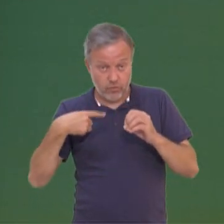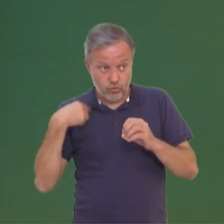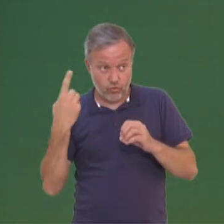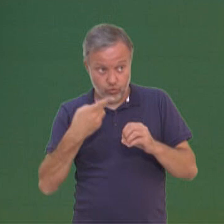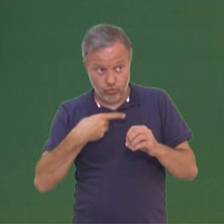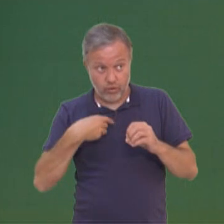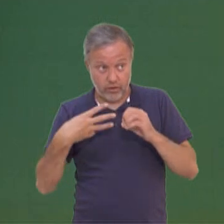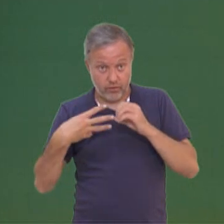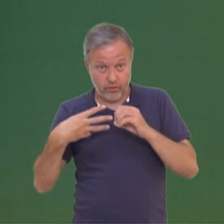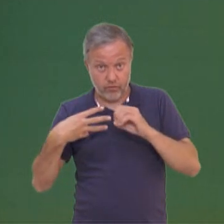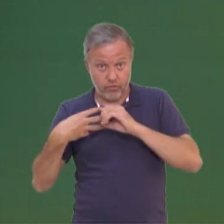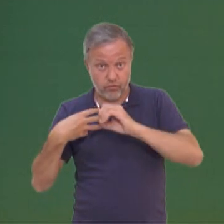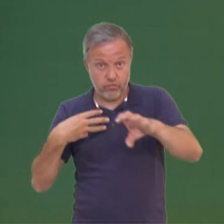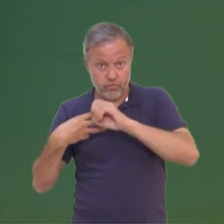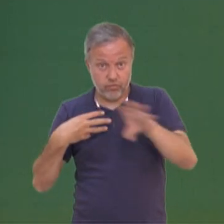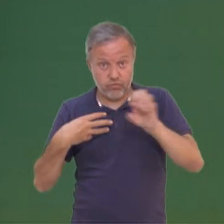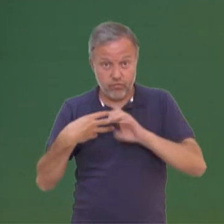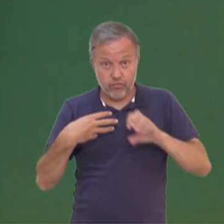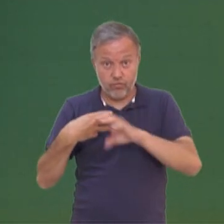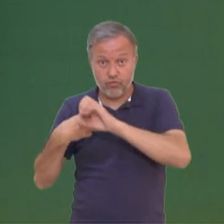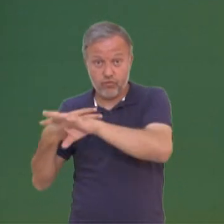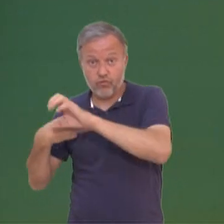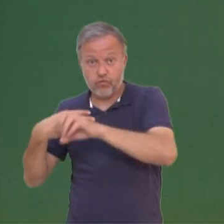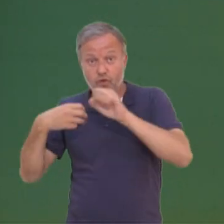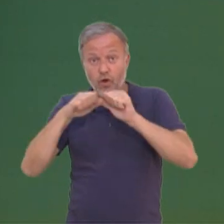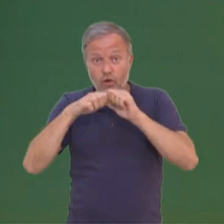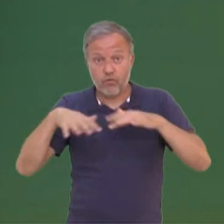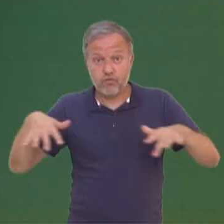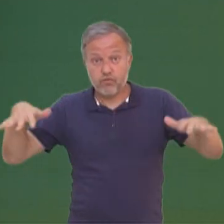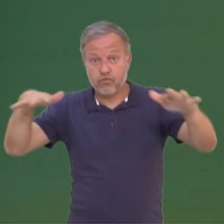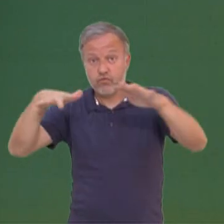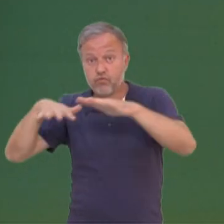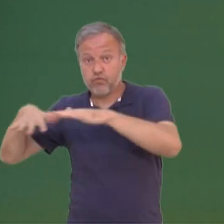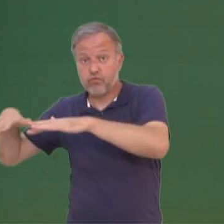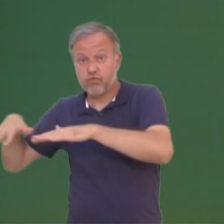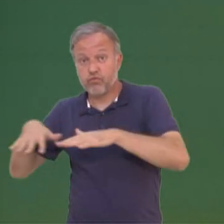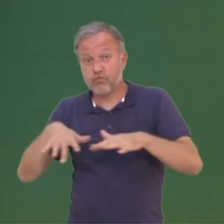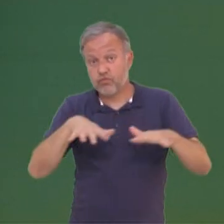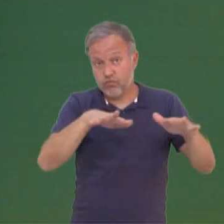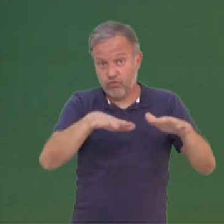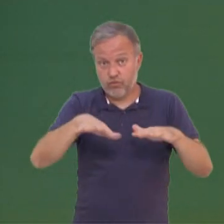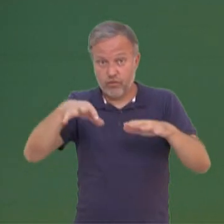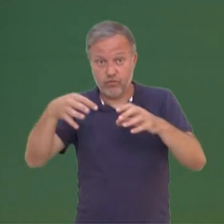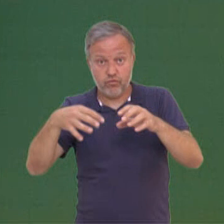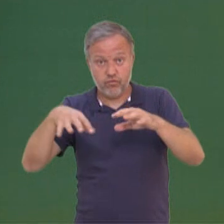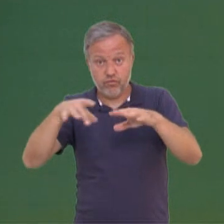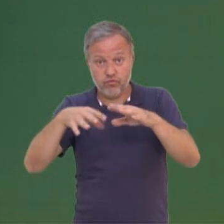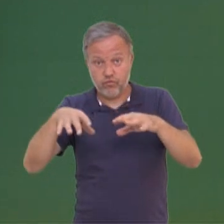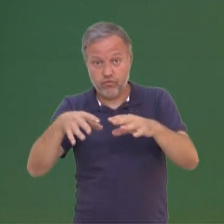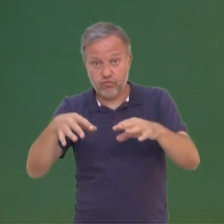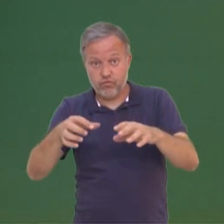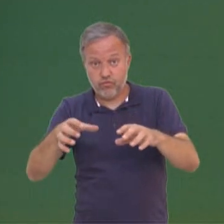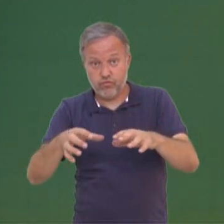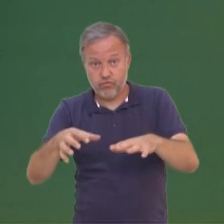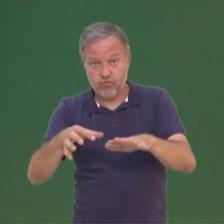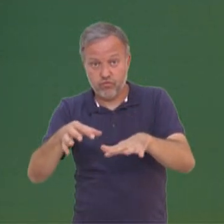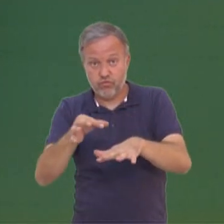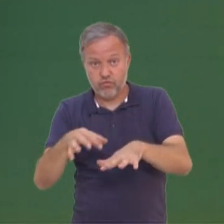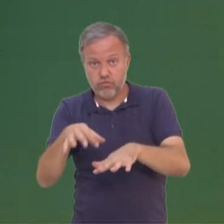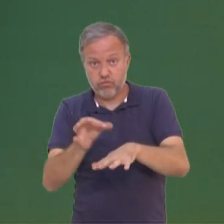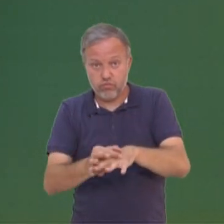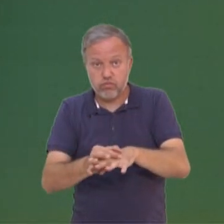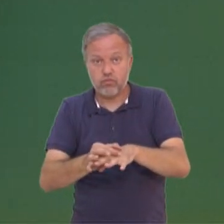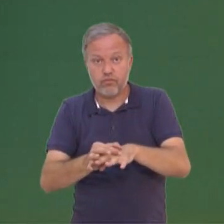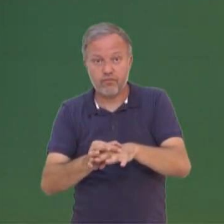uma, que podem viajar pelo ar ou pela água. Nós não nos reproduzimos por esporos, certo? Mas é uma semelhança